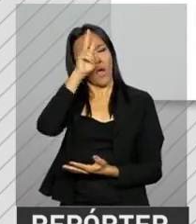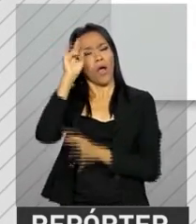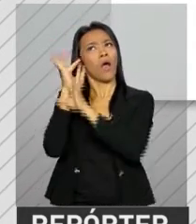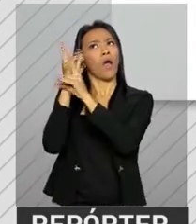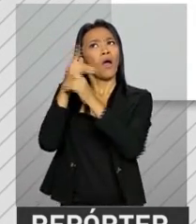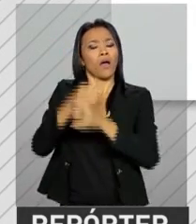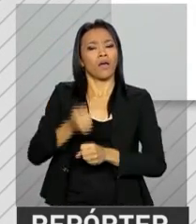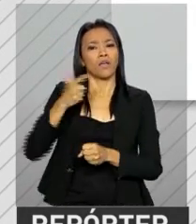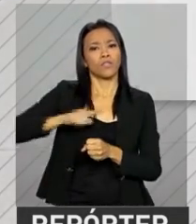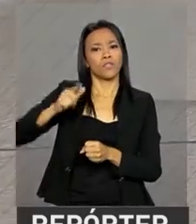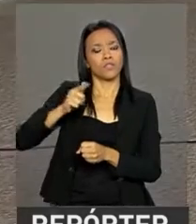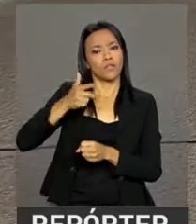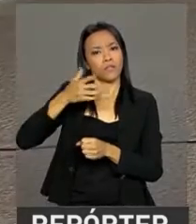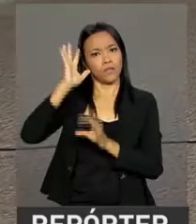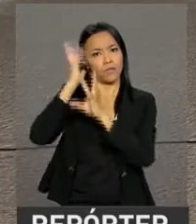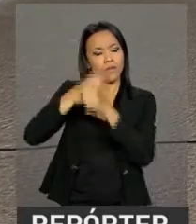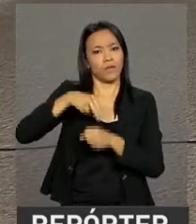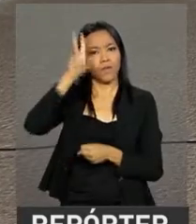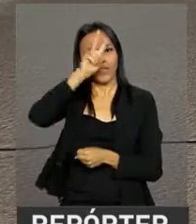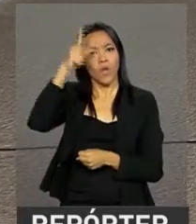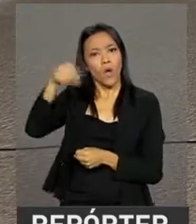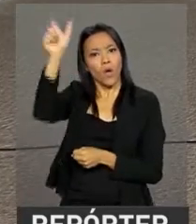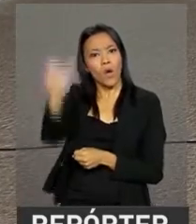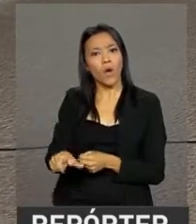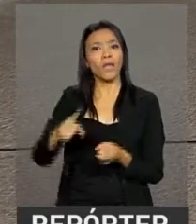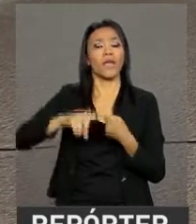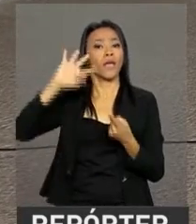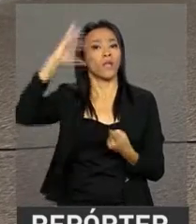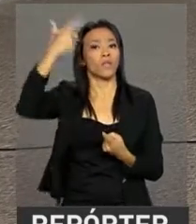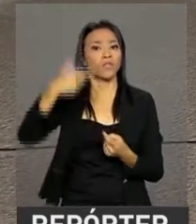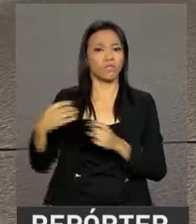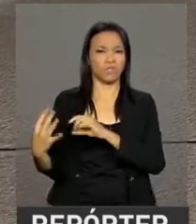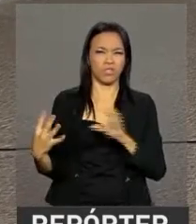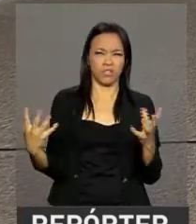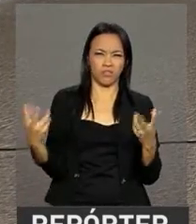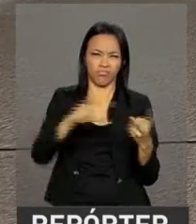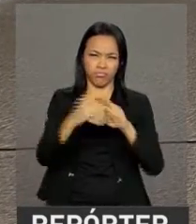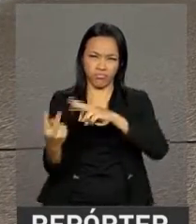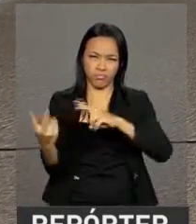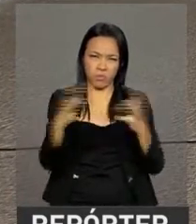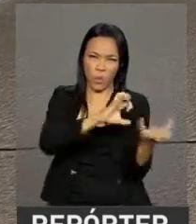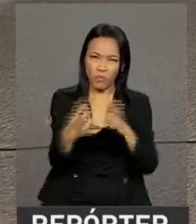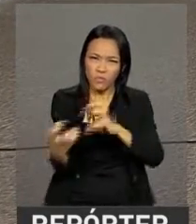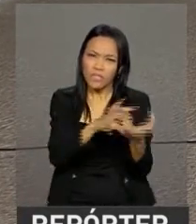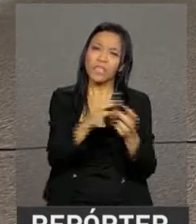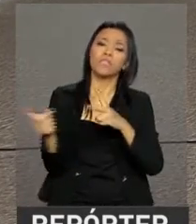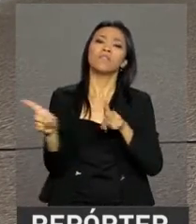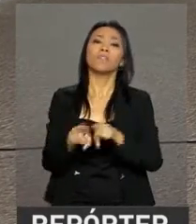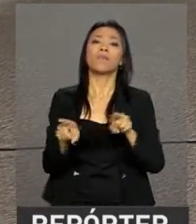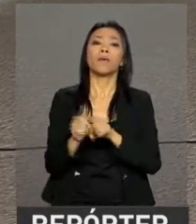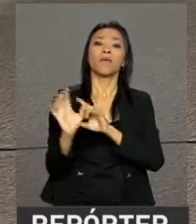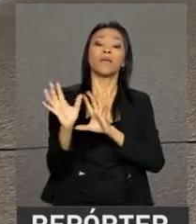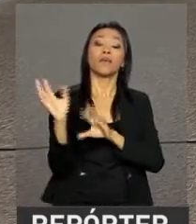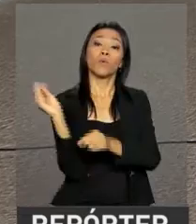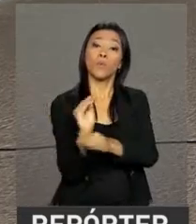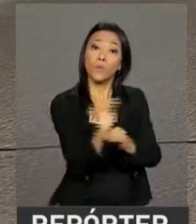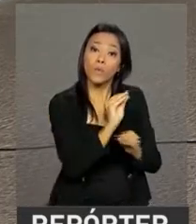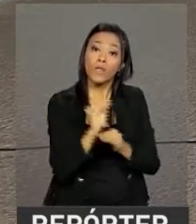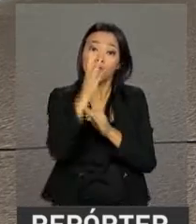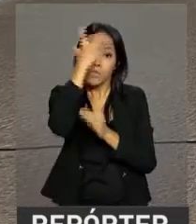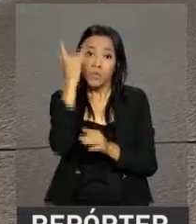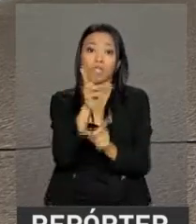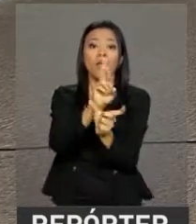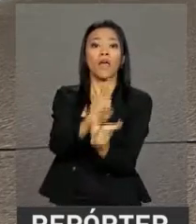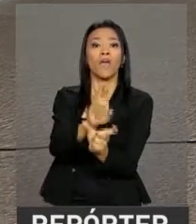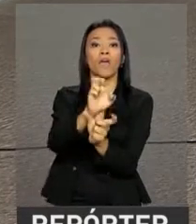secretário-geral, como, por exemplo, na questão de solução de conflitos e de apoio aos refugiados. Ele disse que espera que a capacidade de liderança do